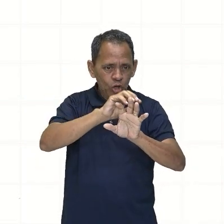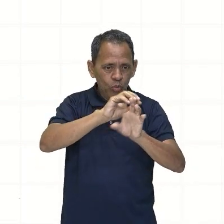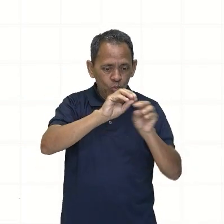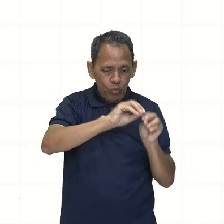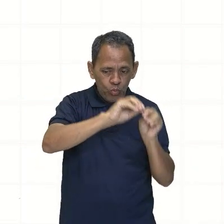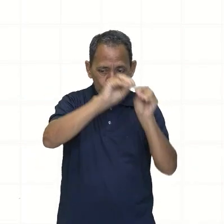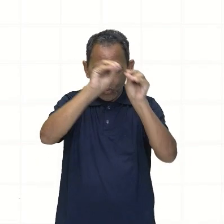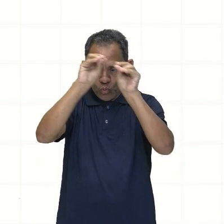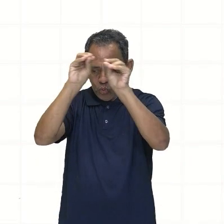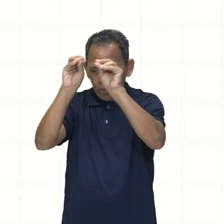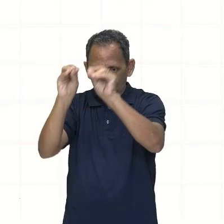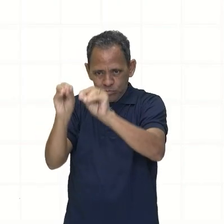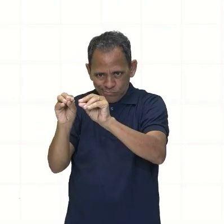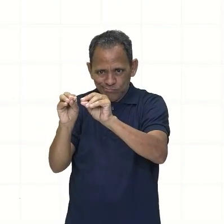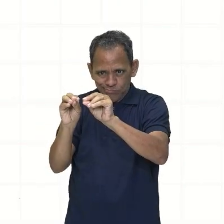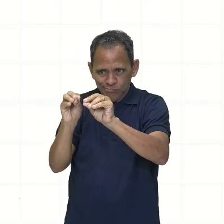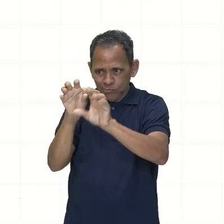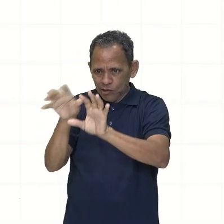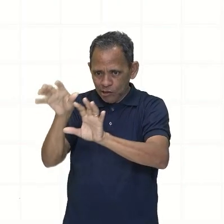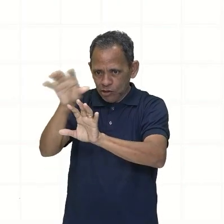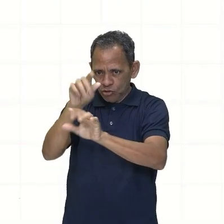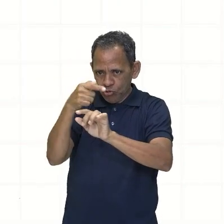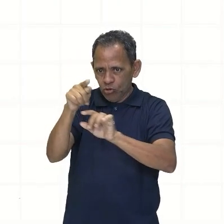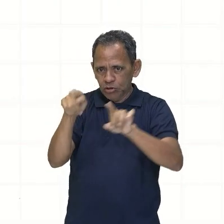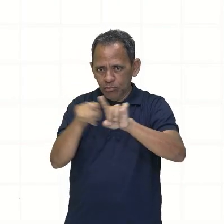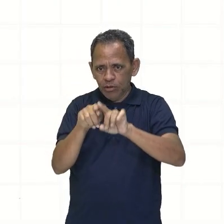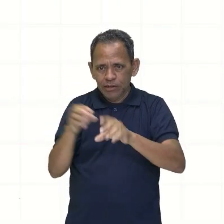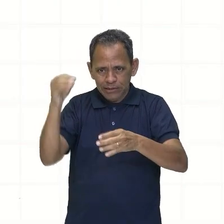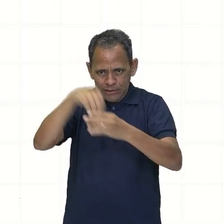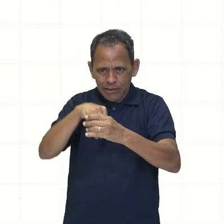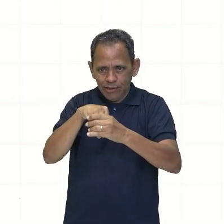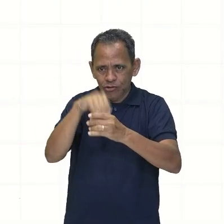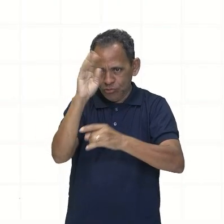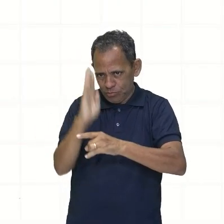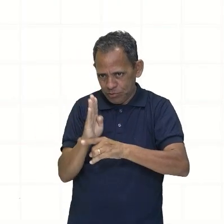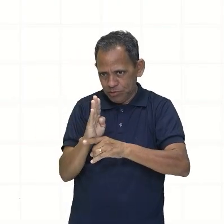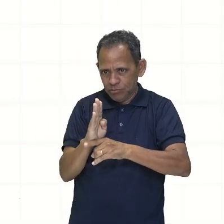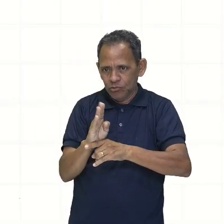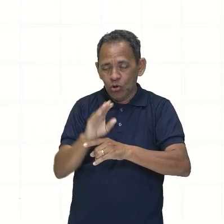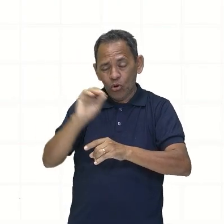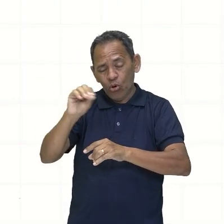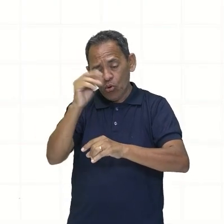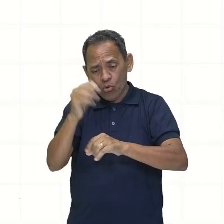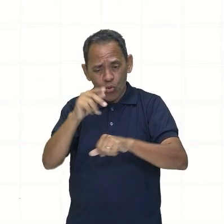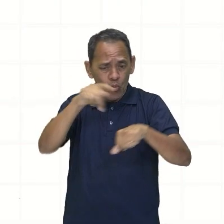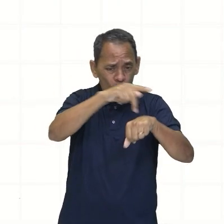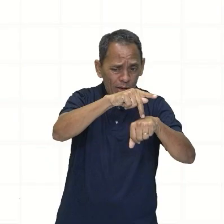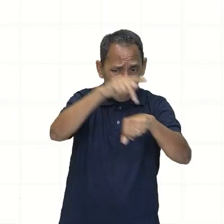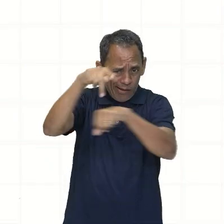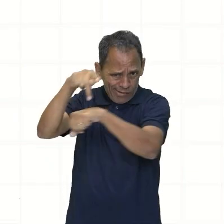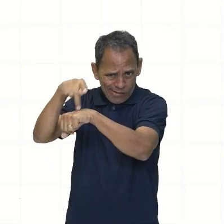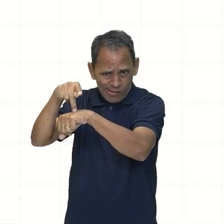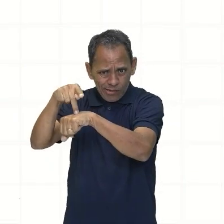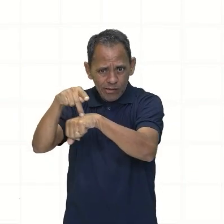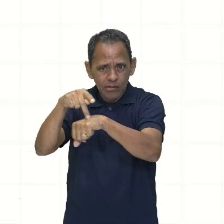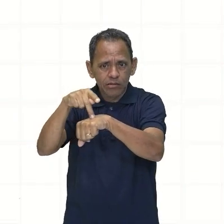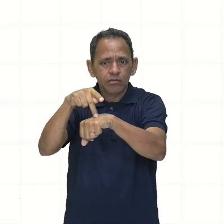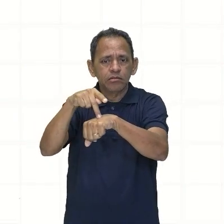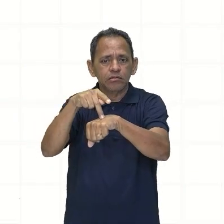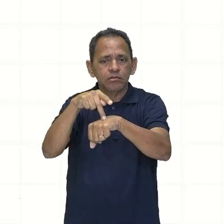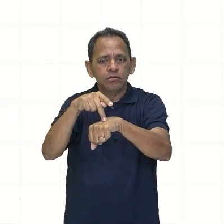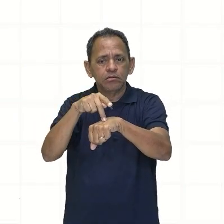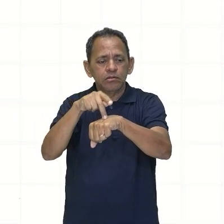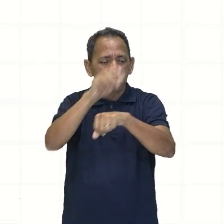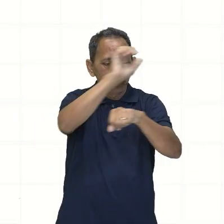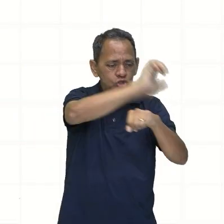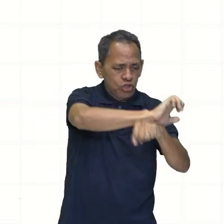esse movimento ele está acontecendo dentro do território brasileiro, né, ou de um outro país, ali apenas de um estado para o